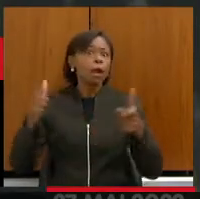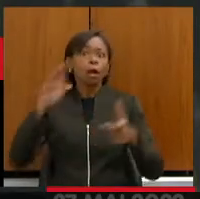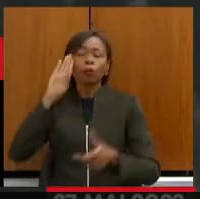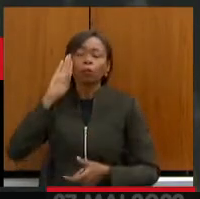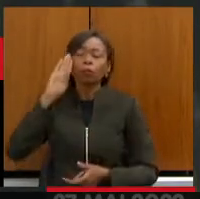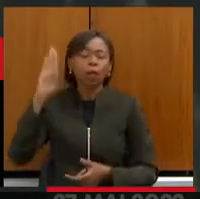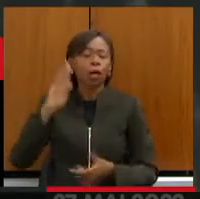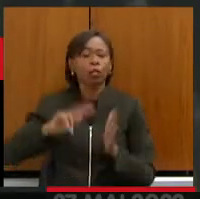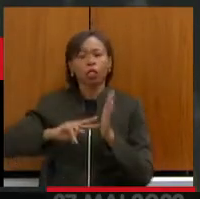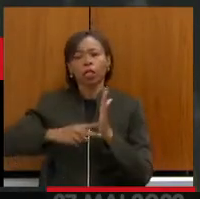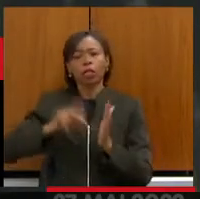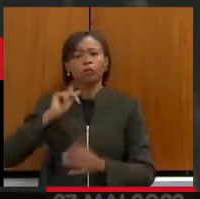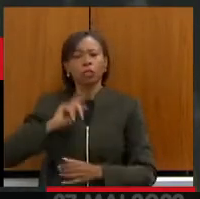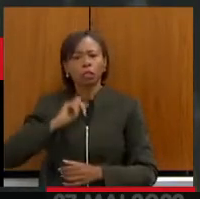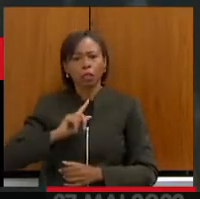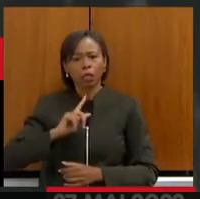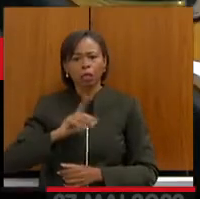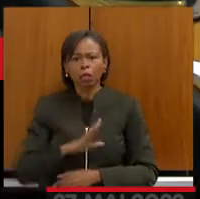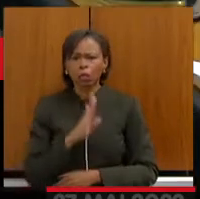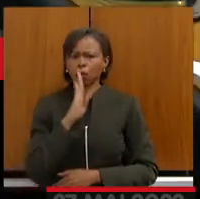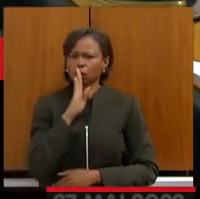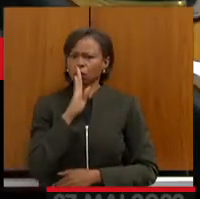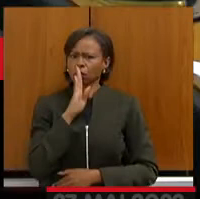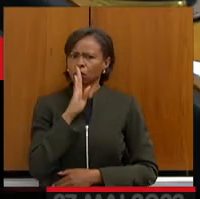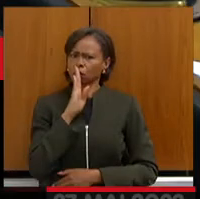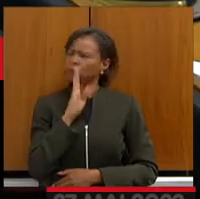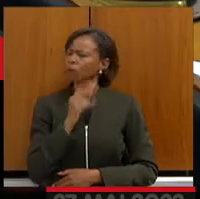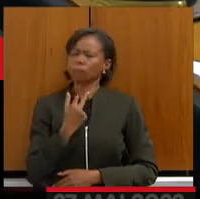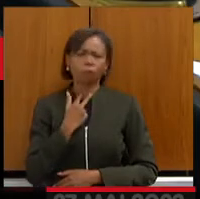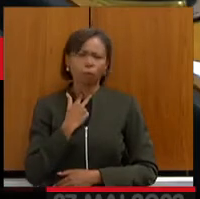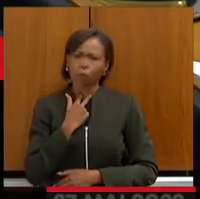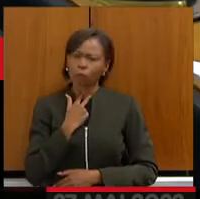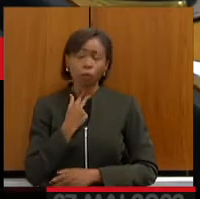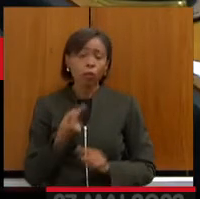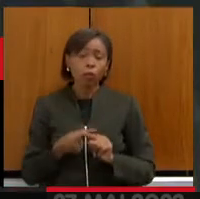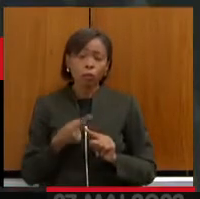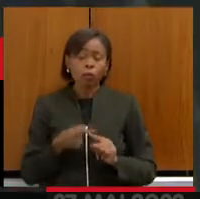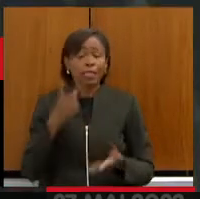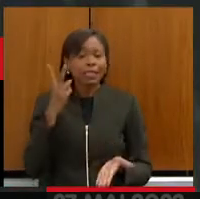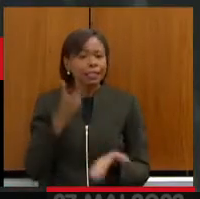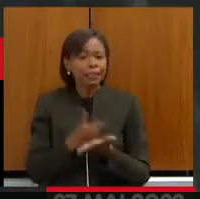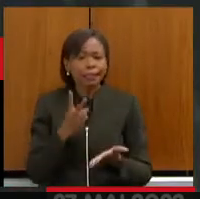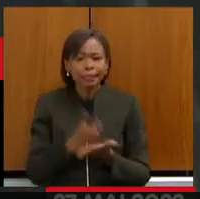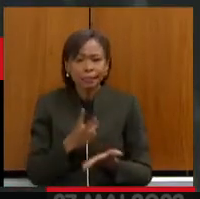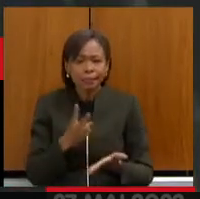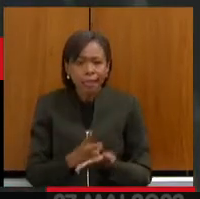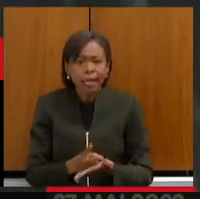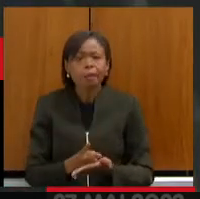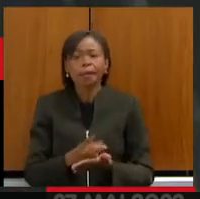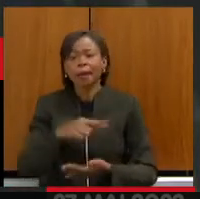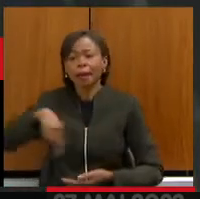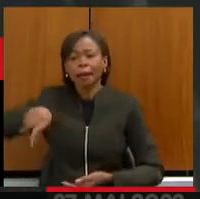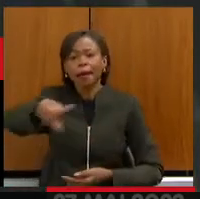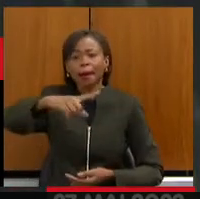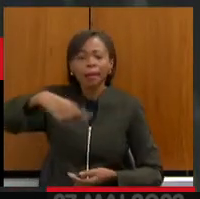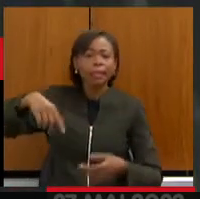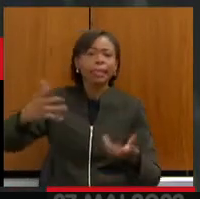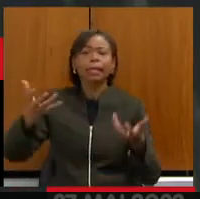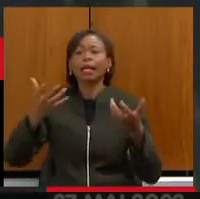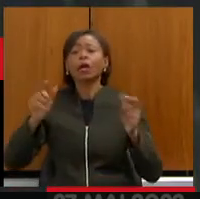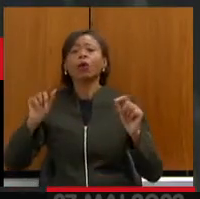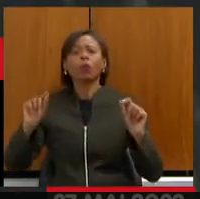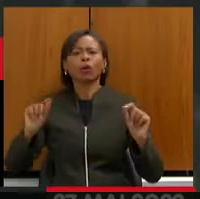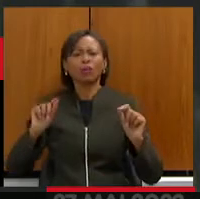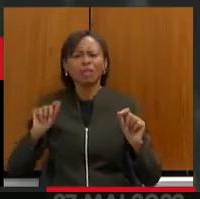e nós não podemos nos silenciar porque sempre querem deixar